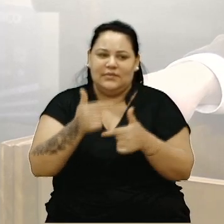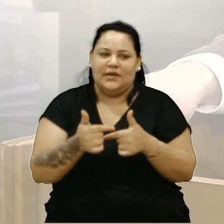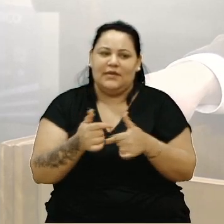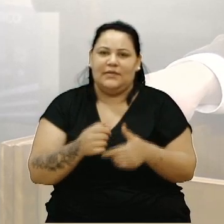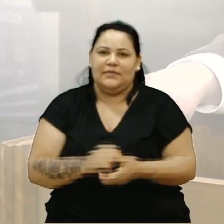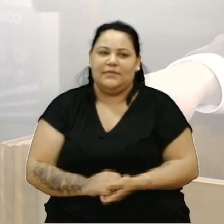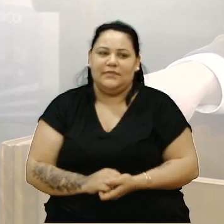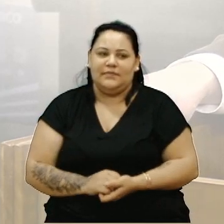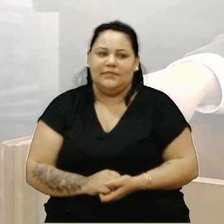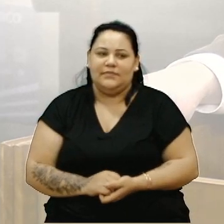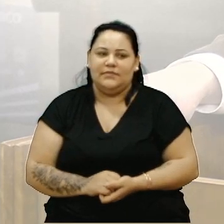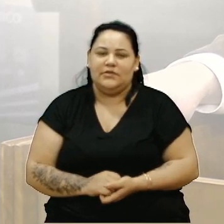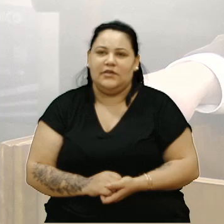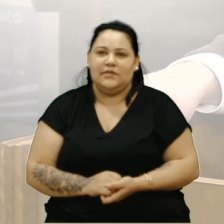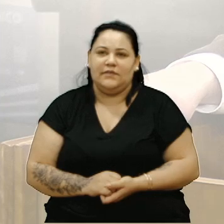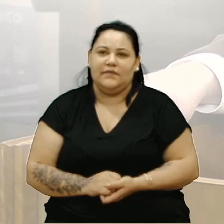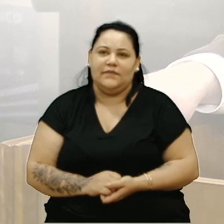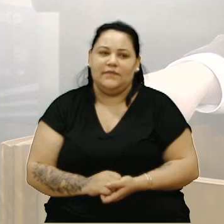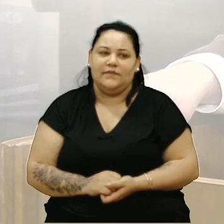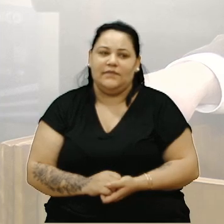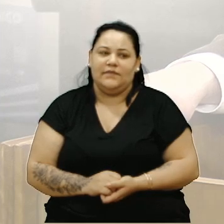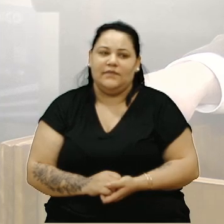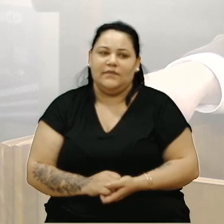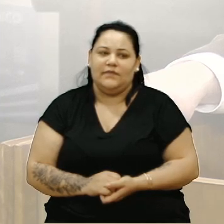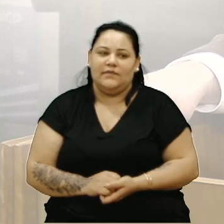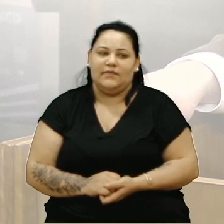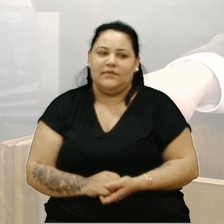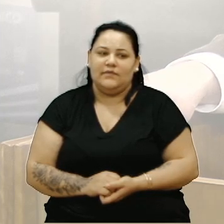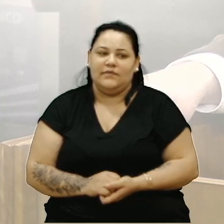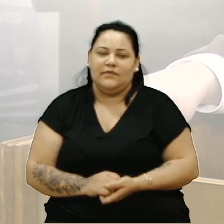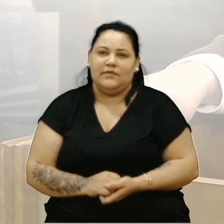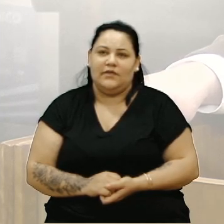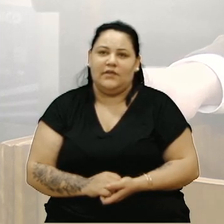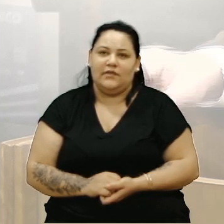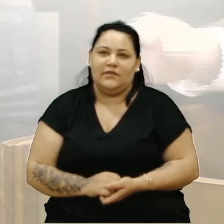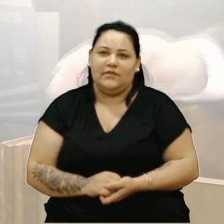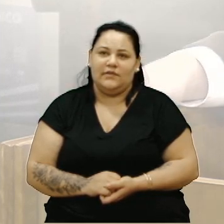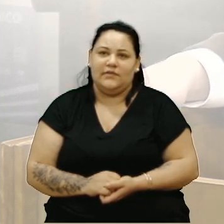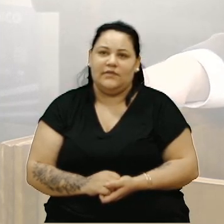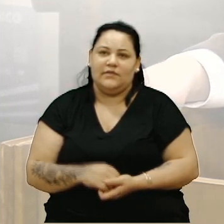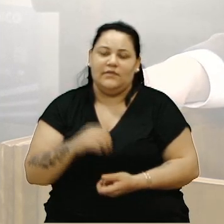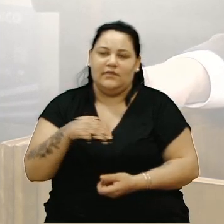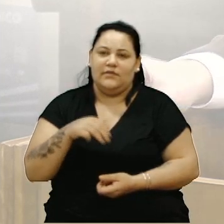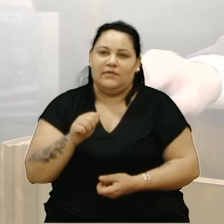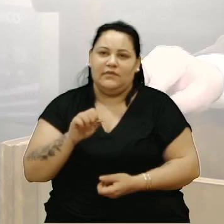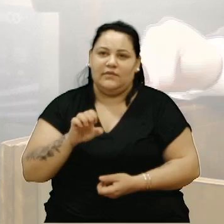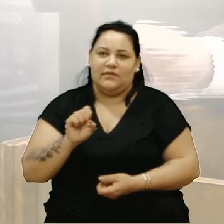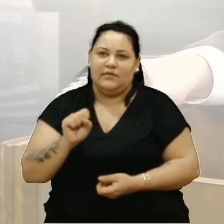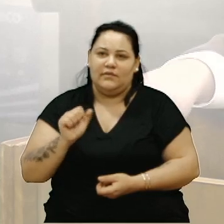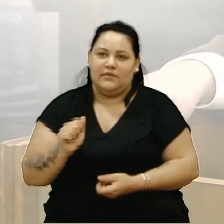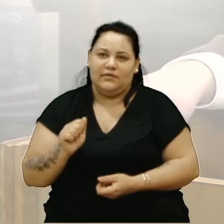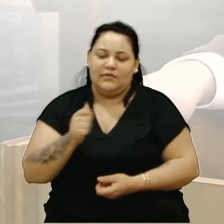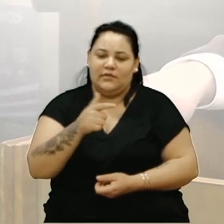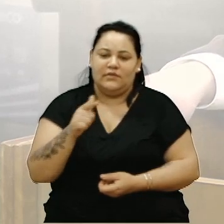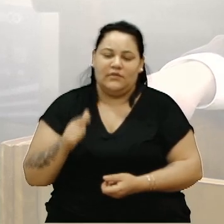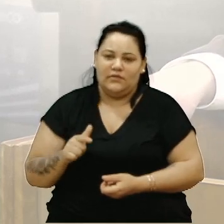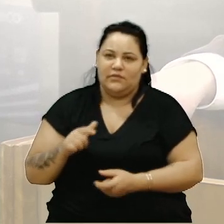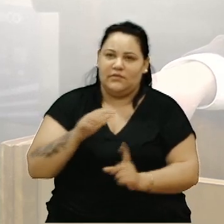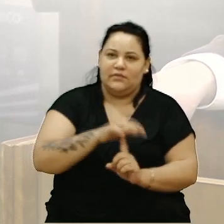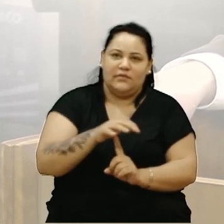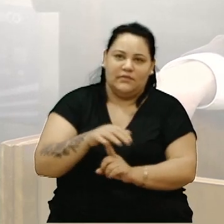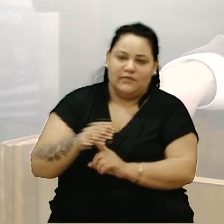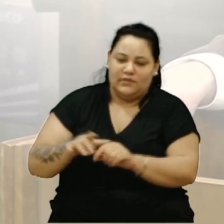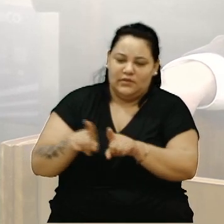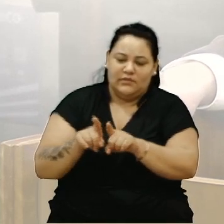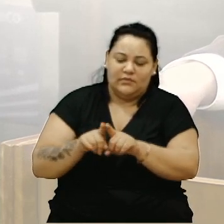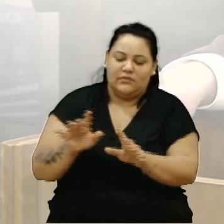comercialização desses produtos, e é um ponto muito interessante a Feira da Maesa, bem como as outras feiras também, né, que